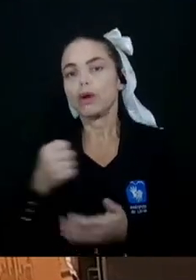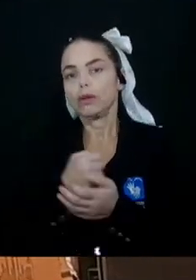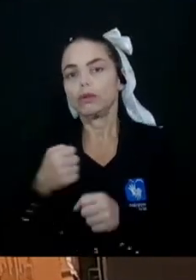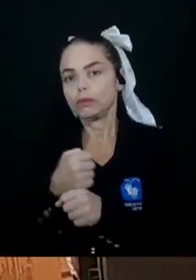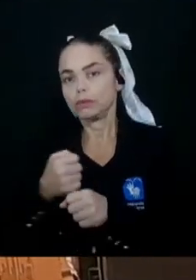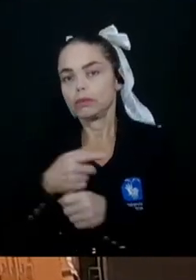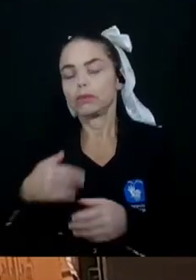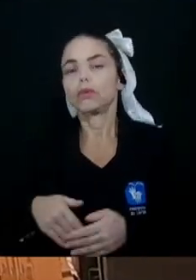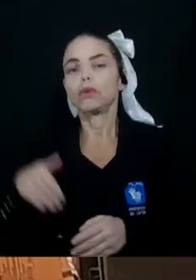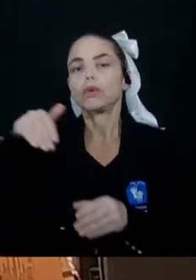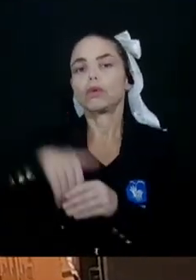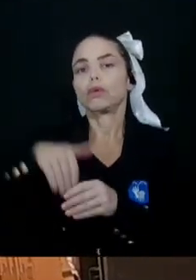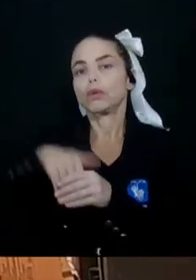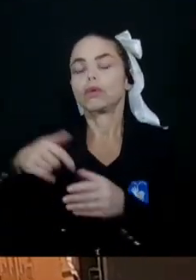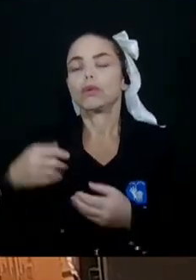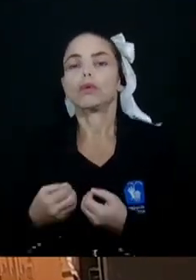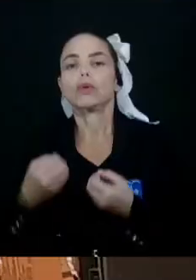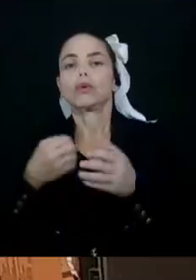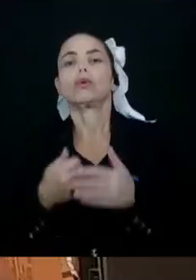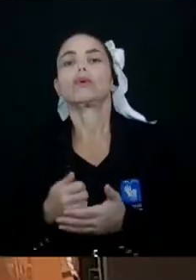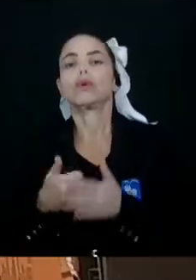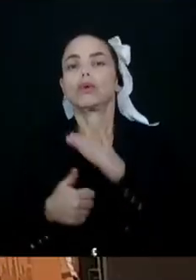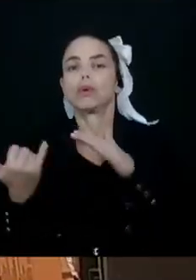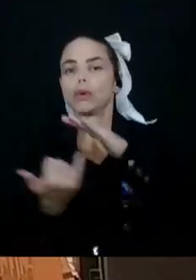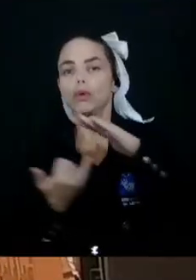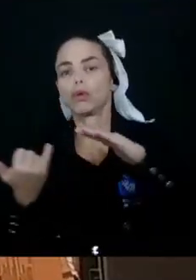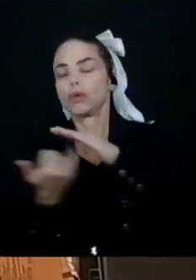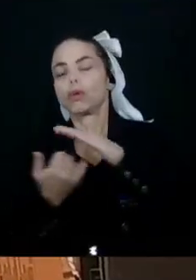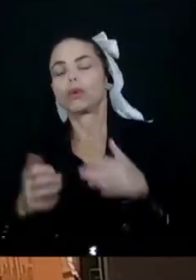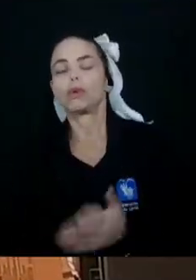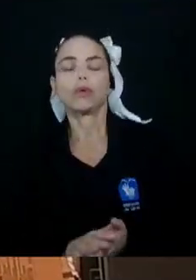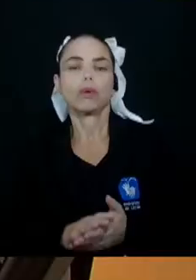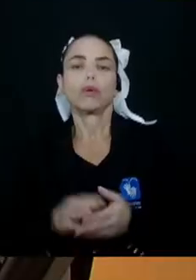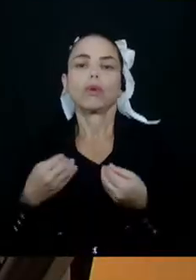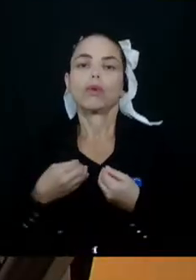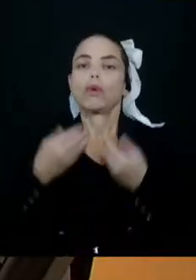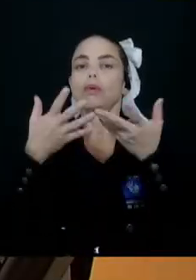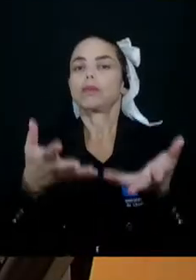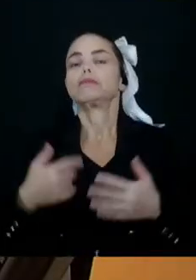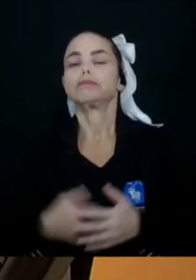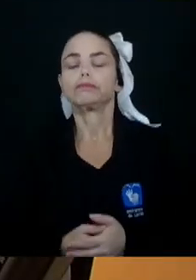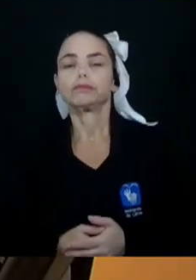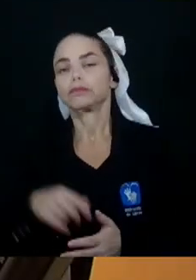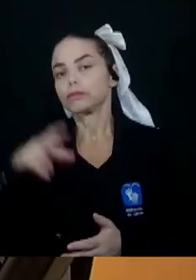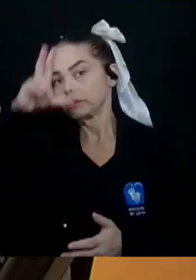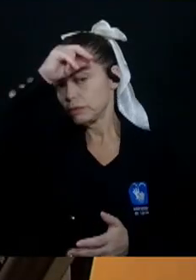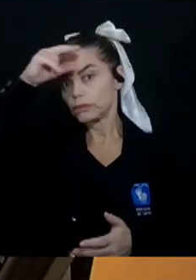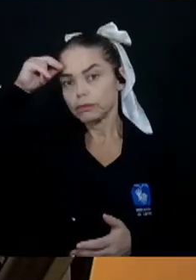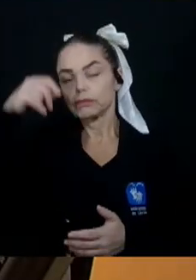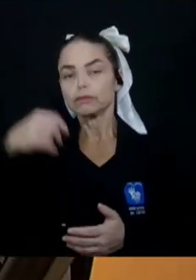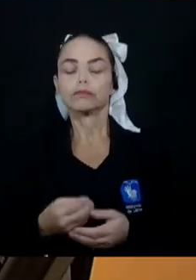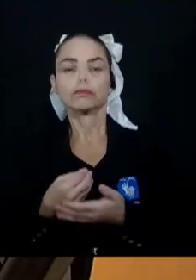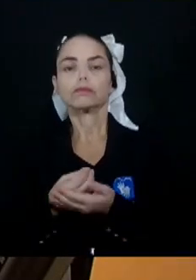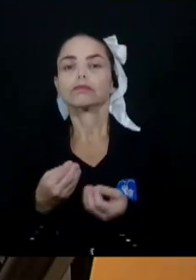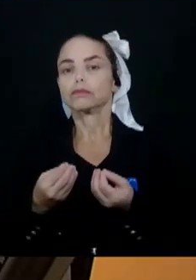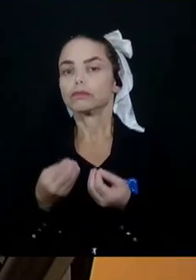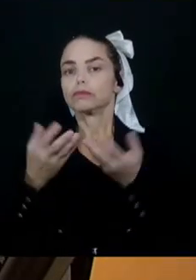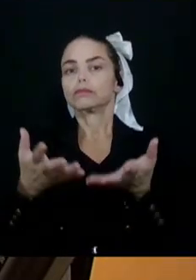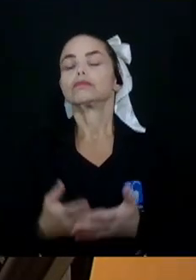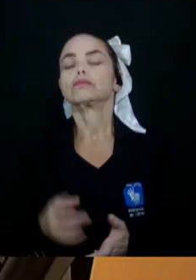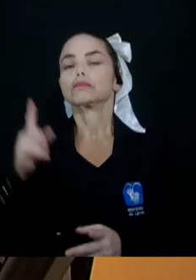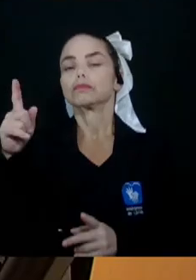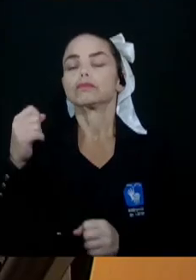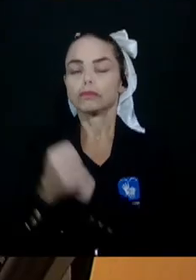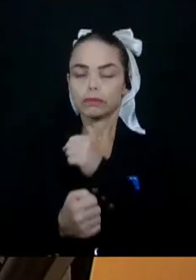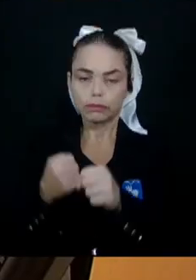doar para entidades sem fins lucrativos, então estamos doando para a Prefeitura. As doações são feitas uma vez por ano e, desta